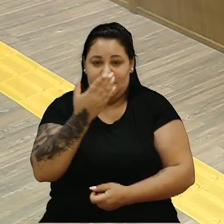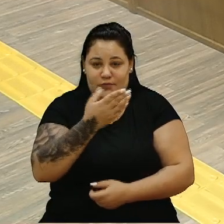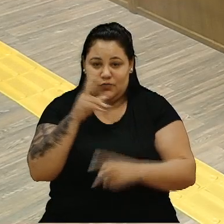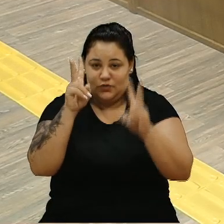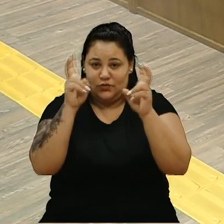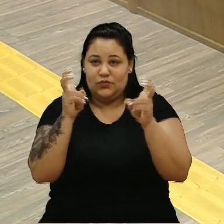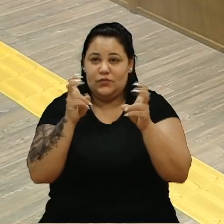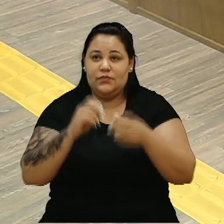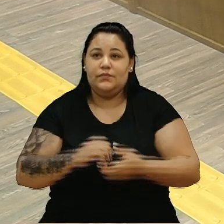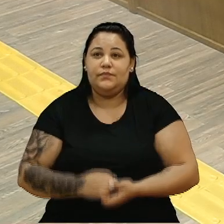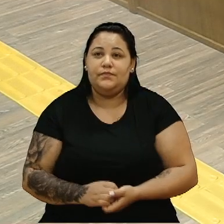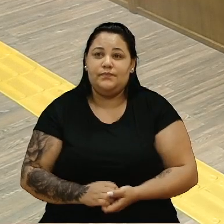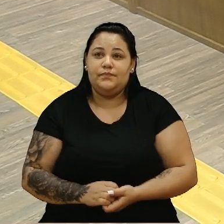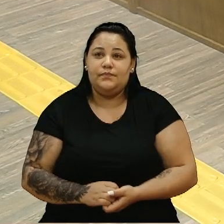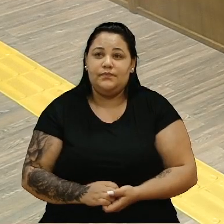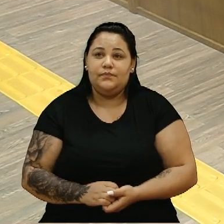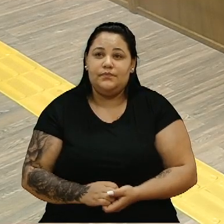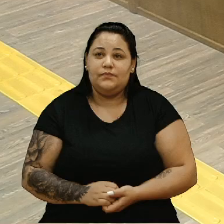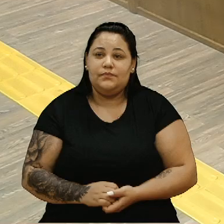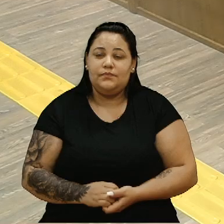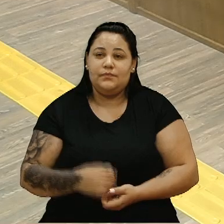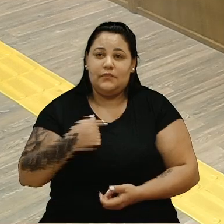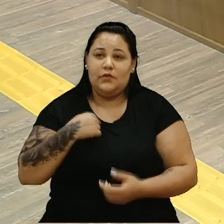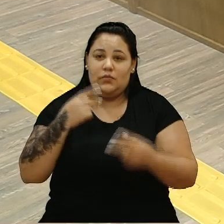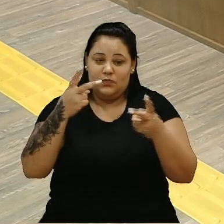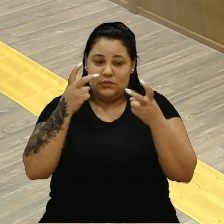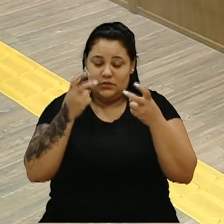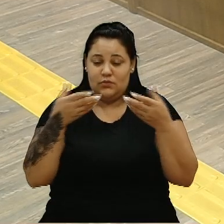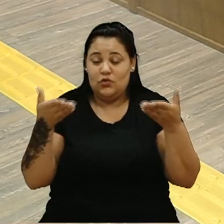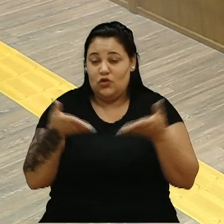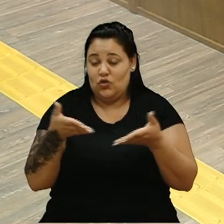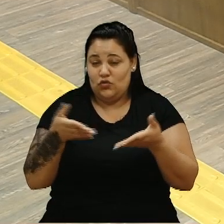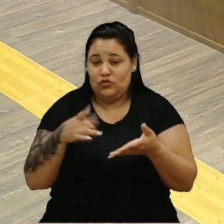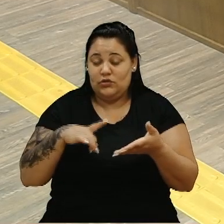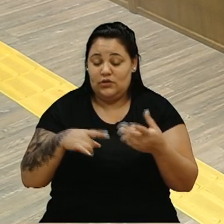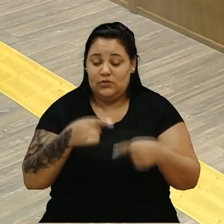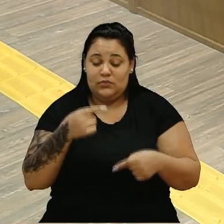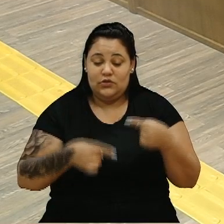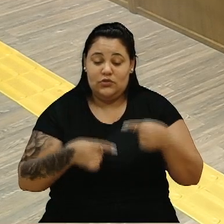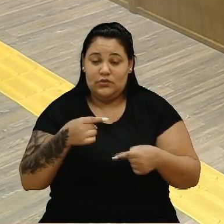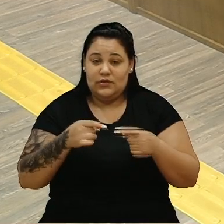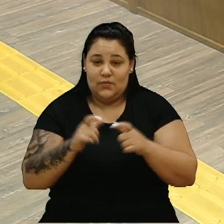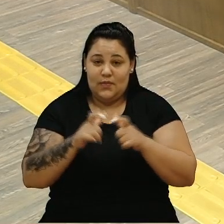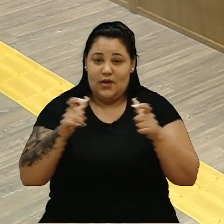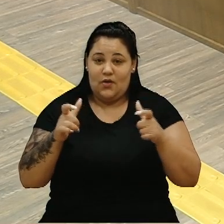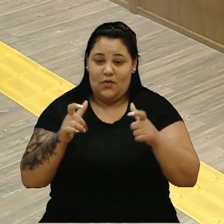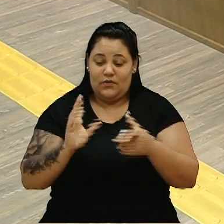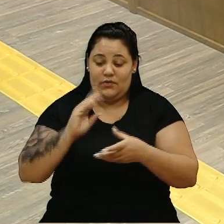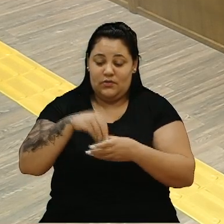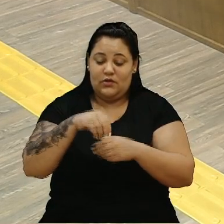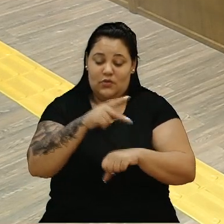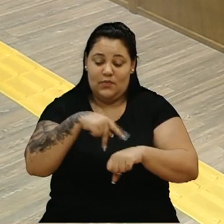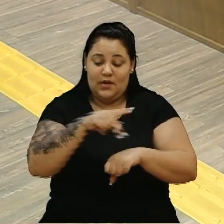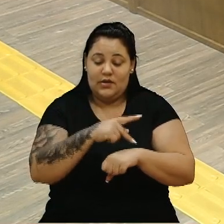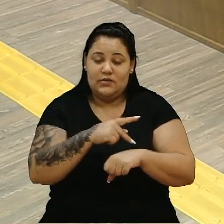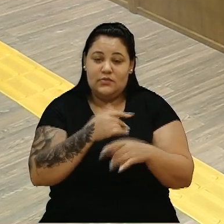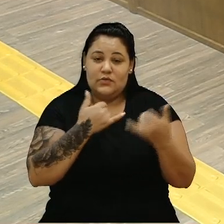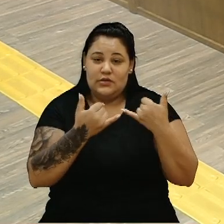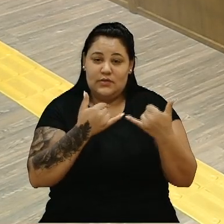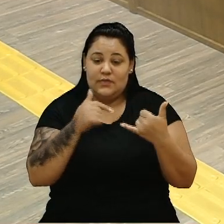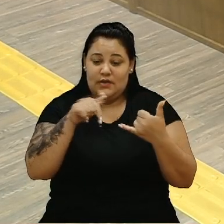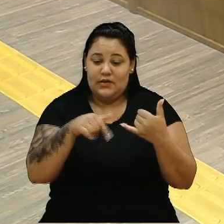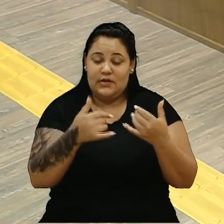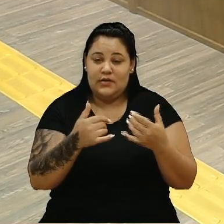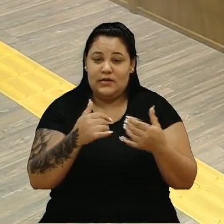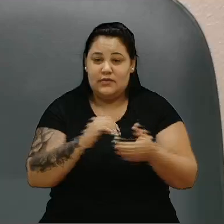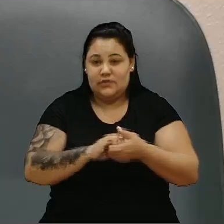Rosa, que percebo que hoje há uma discussão maior no país, por exemplo, e aqui saúdo os